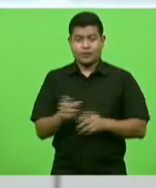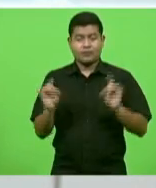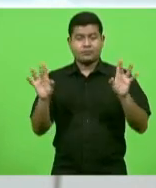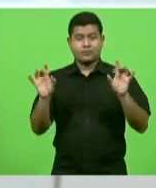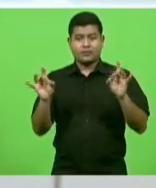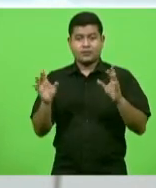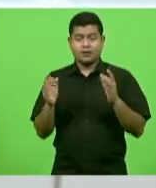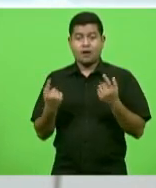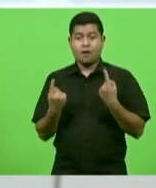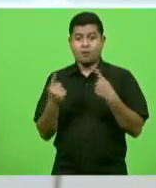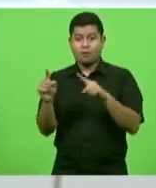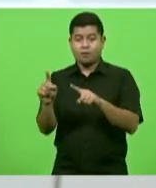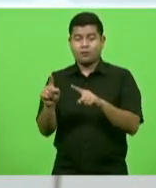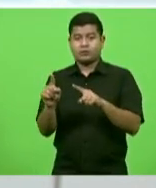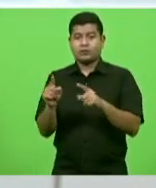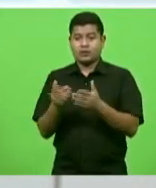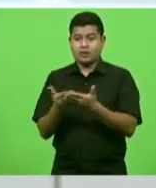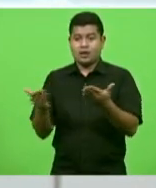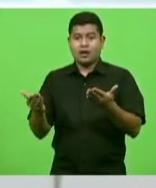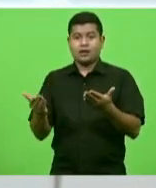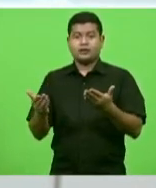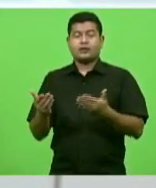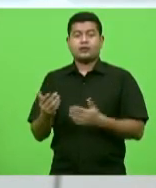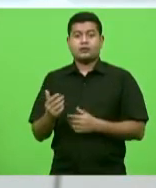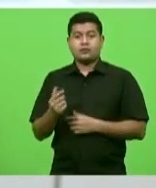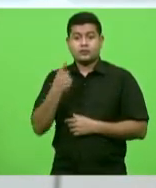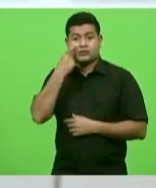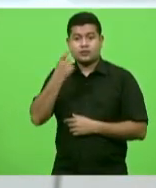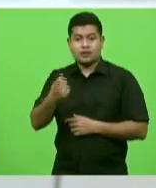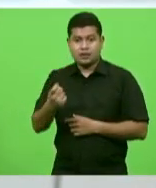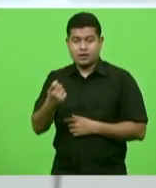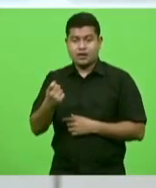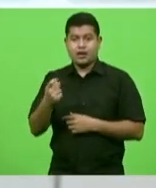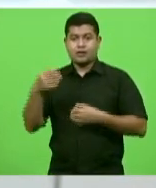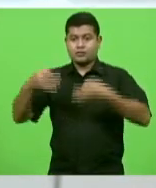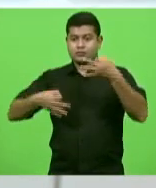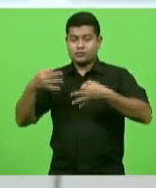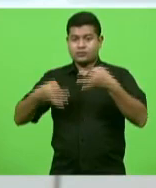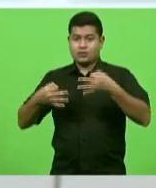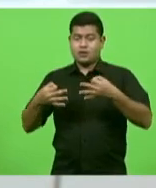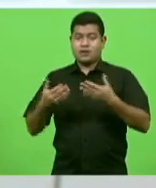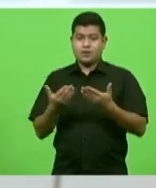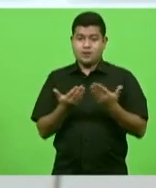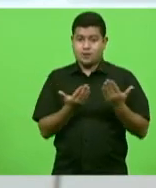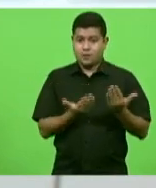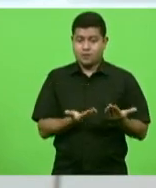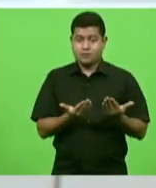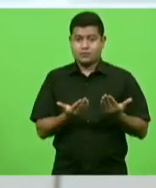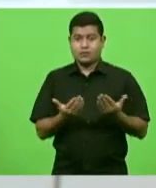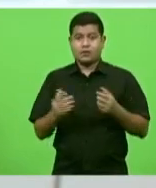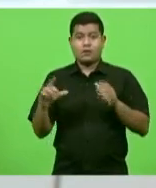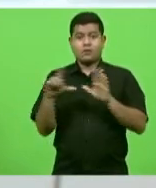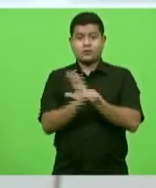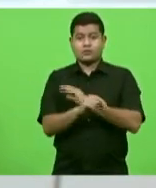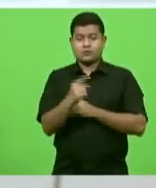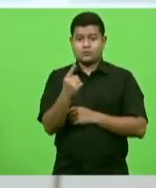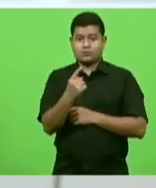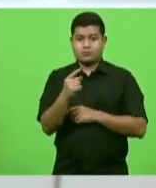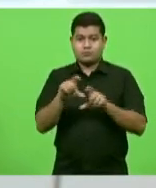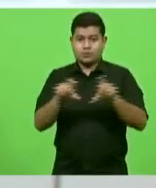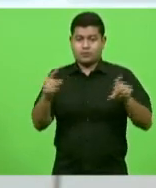contra os bens jurídicos previstos nos respectivos incisos estabelece então o parágrafo